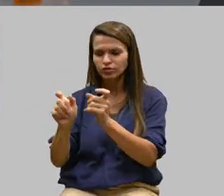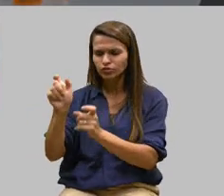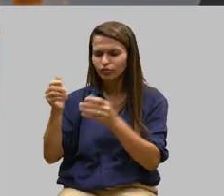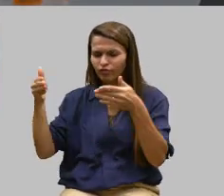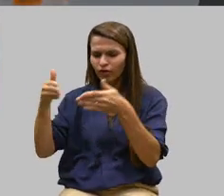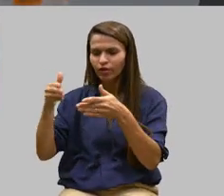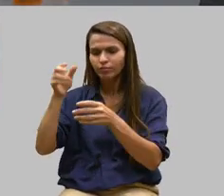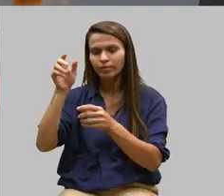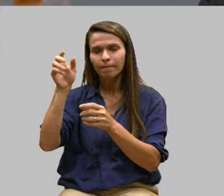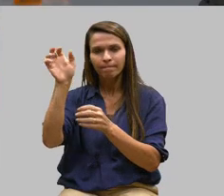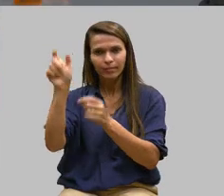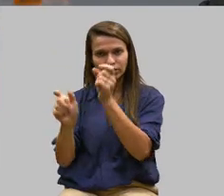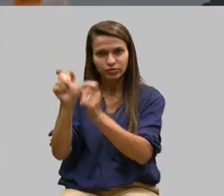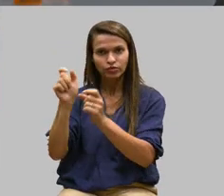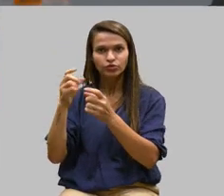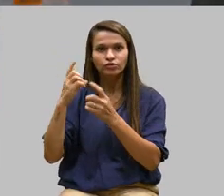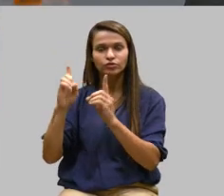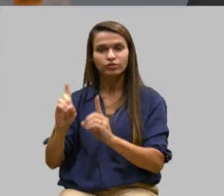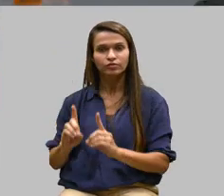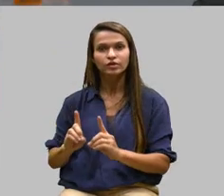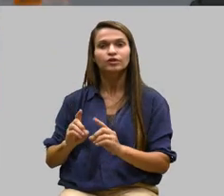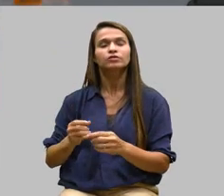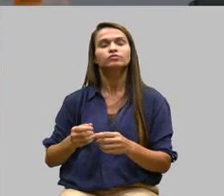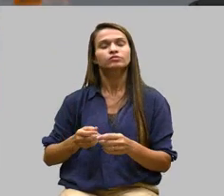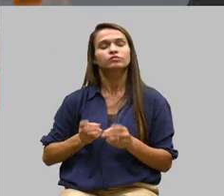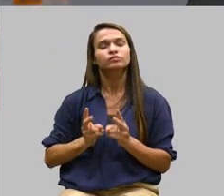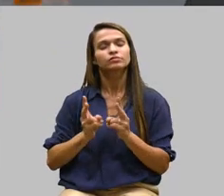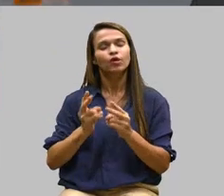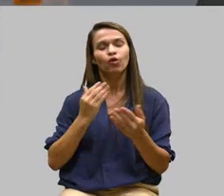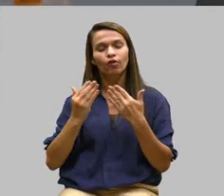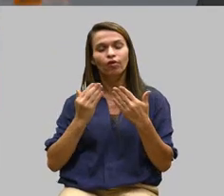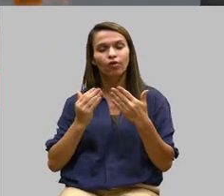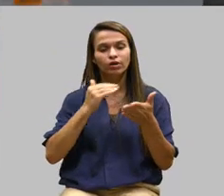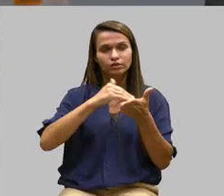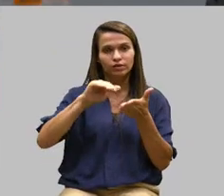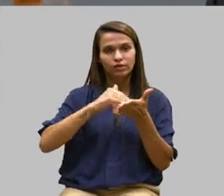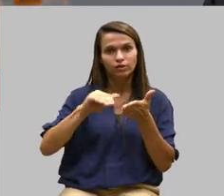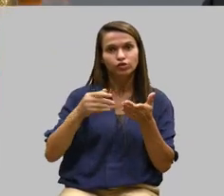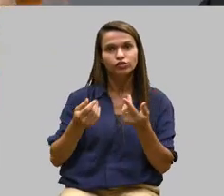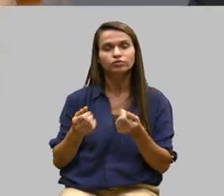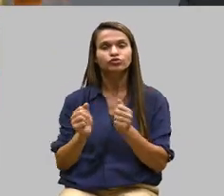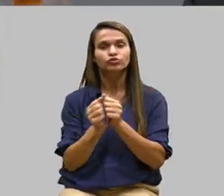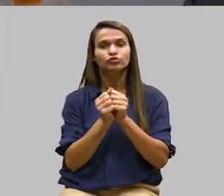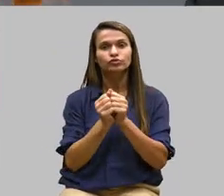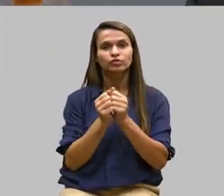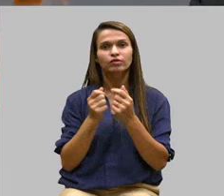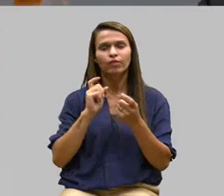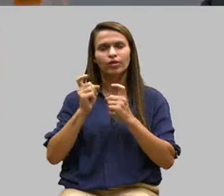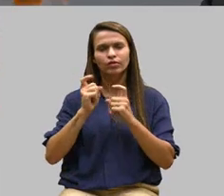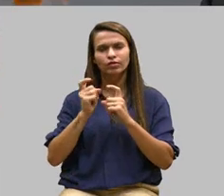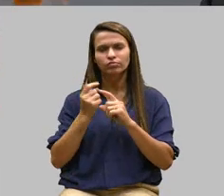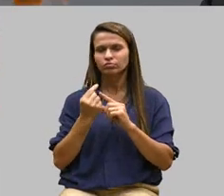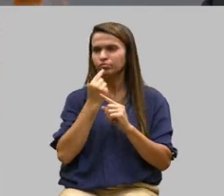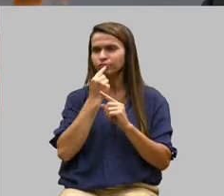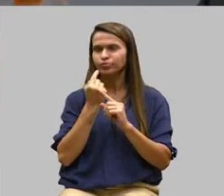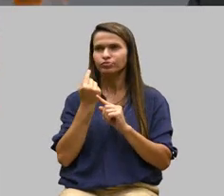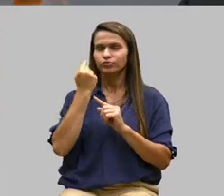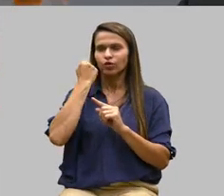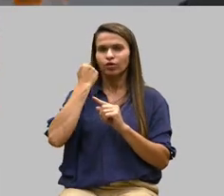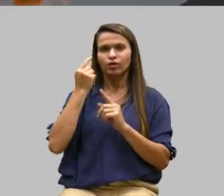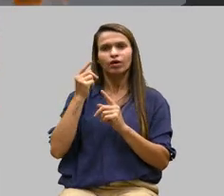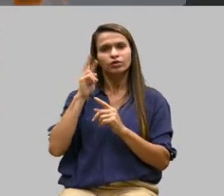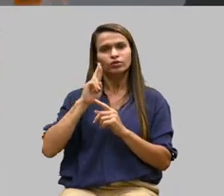permanentemente conversando com a subsecretaria de trabalho emprego né justamente nós tivemos uma reunião Até recentemente com a Doutora Patrícia